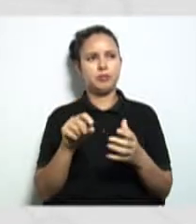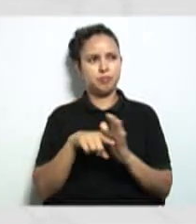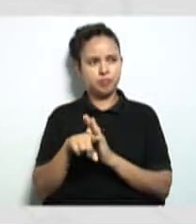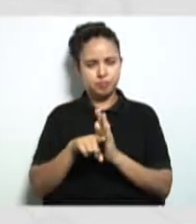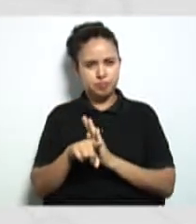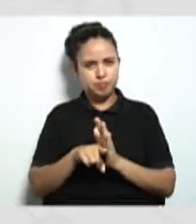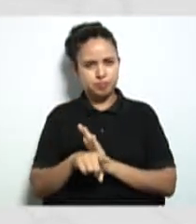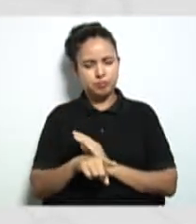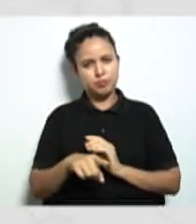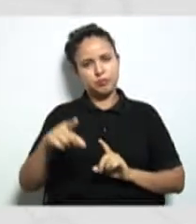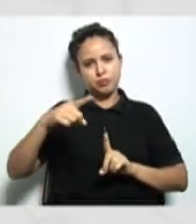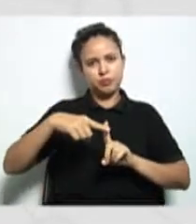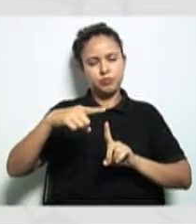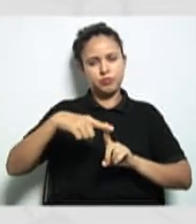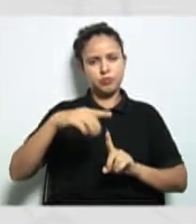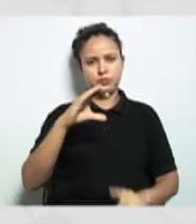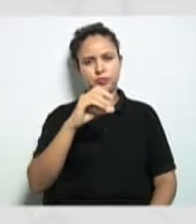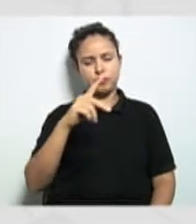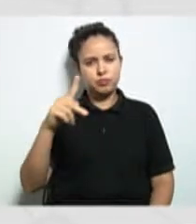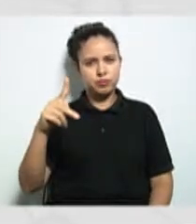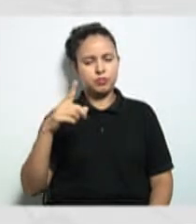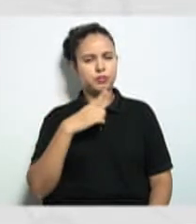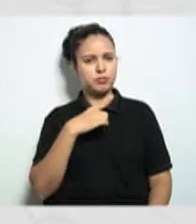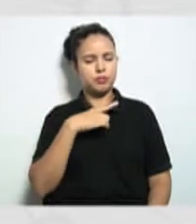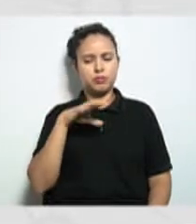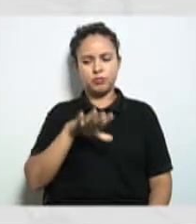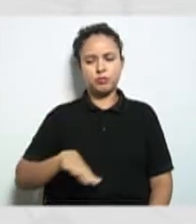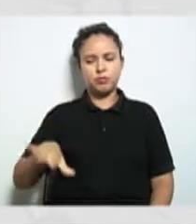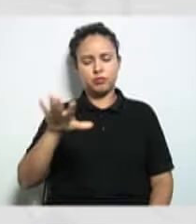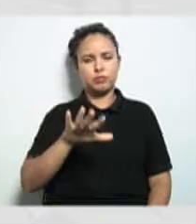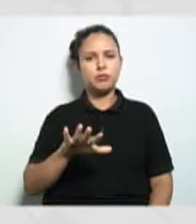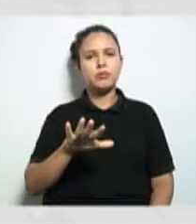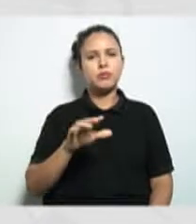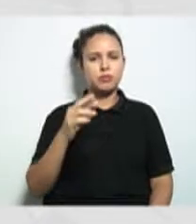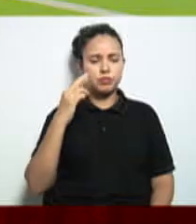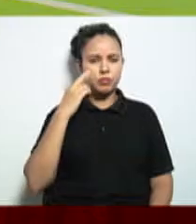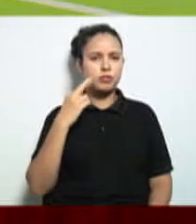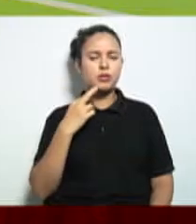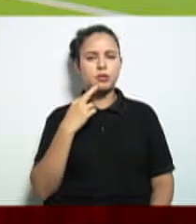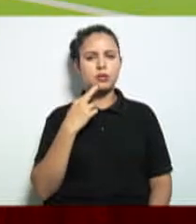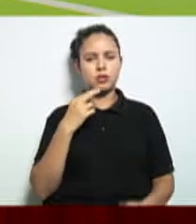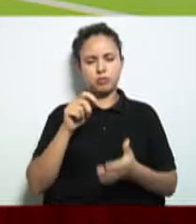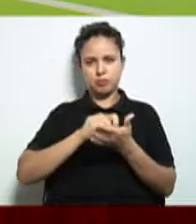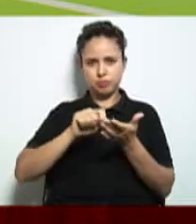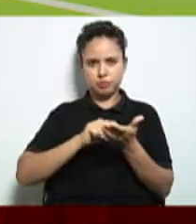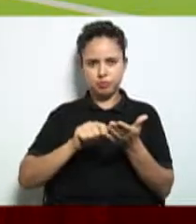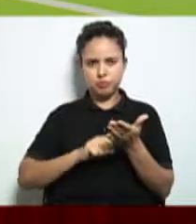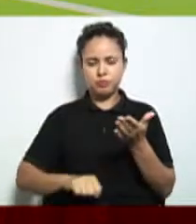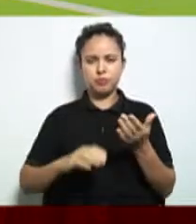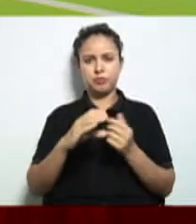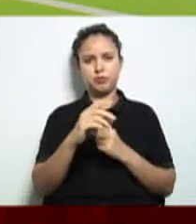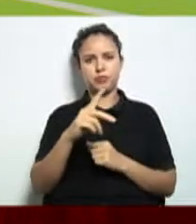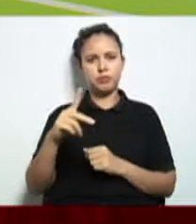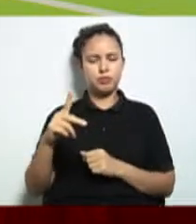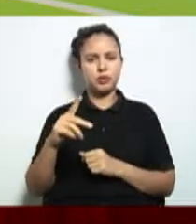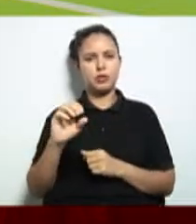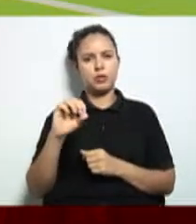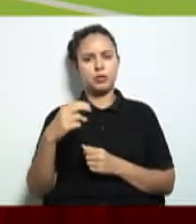tipo de cooperativa que existe na região, eu quero fazer uma lista das cooperativas, ou eu